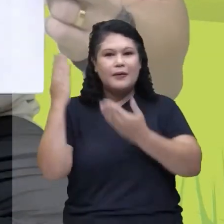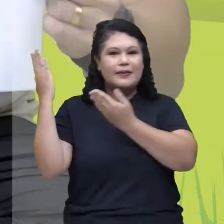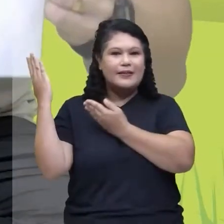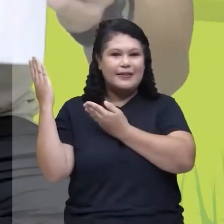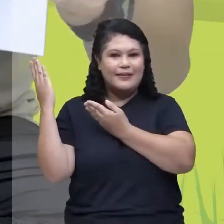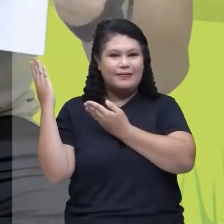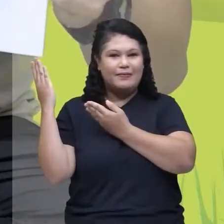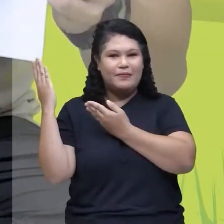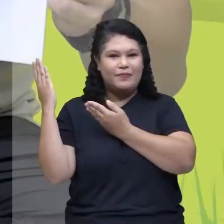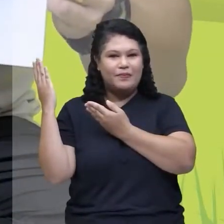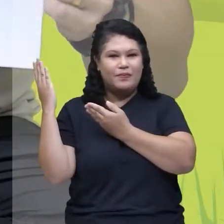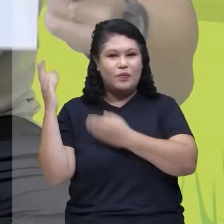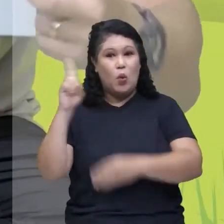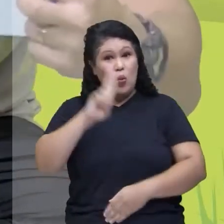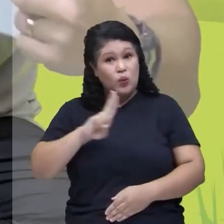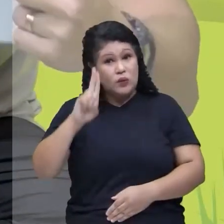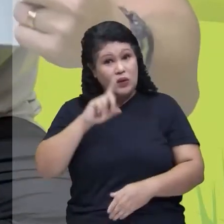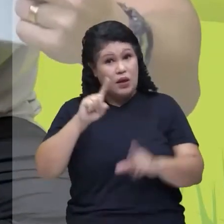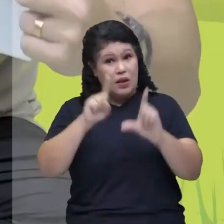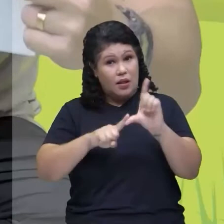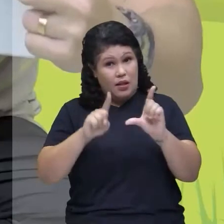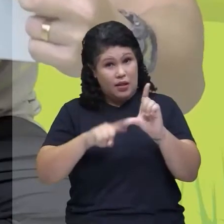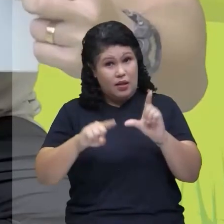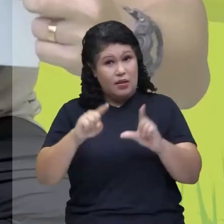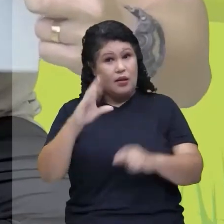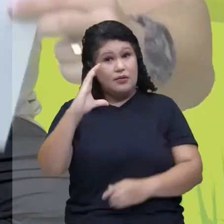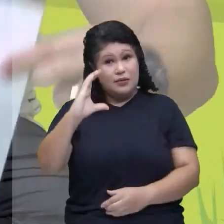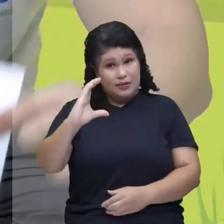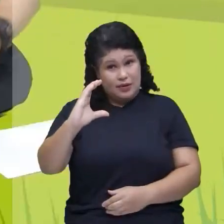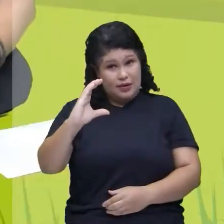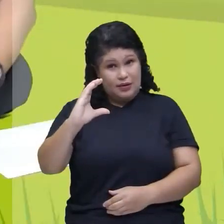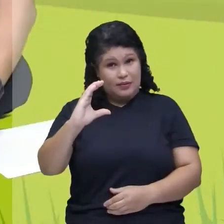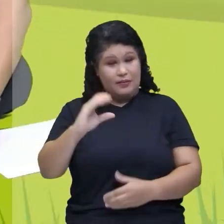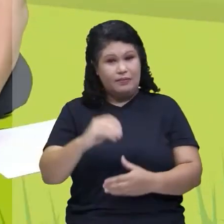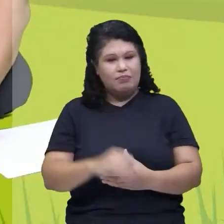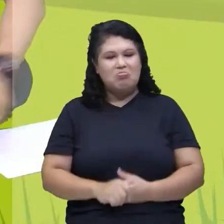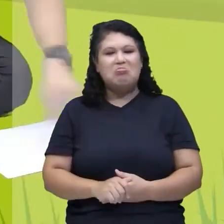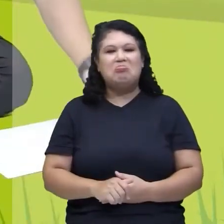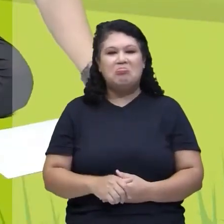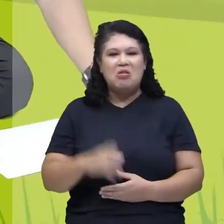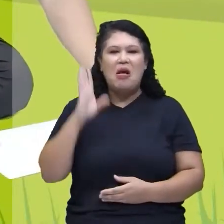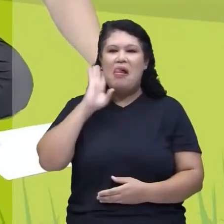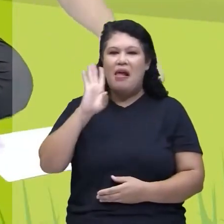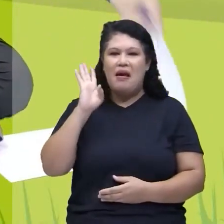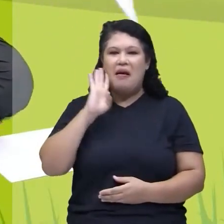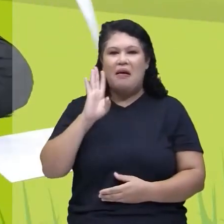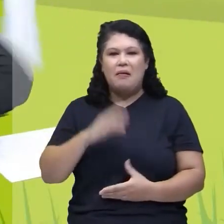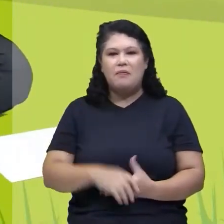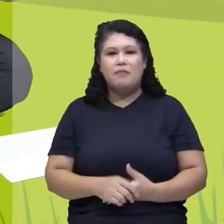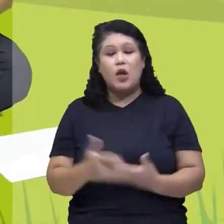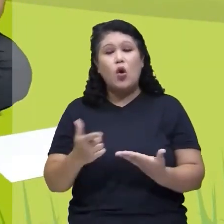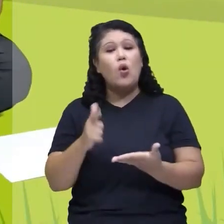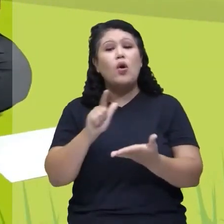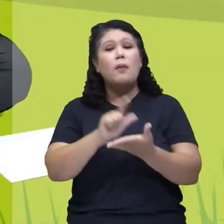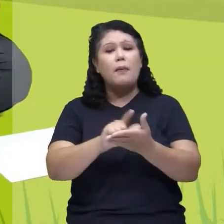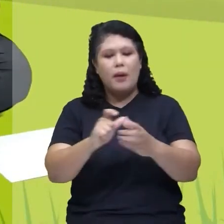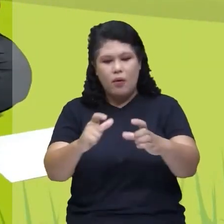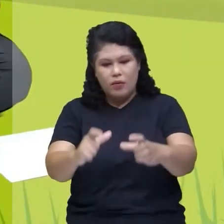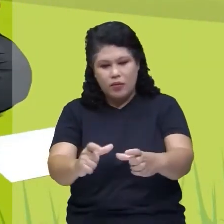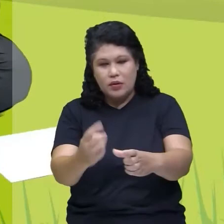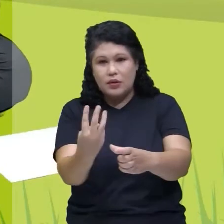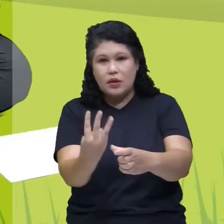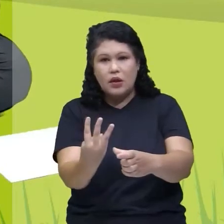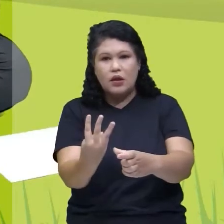letra C. Então, estação número 2, letra C. Poxa, muito legal. Na estação número